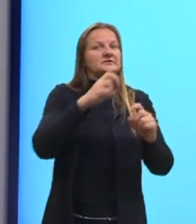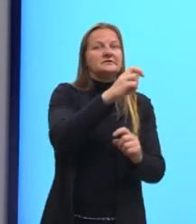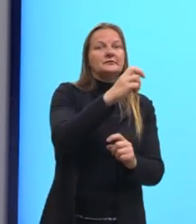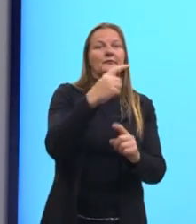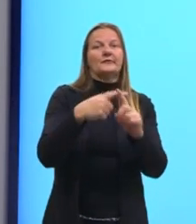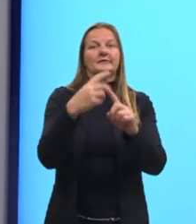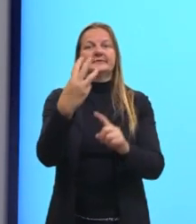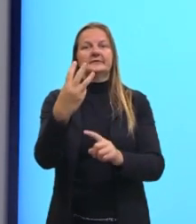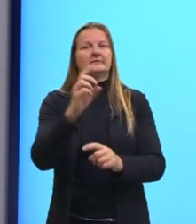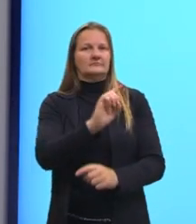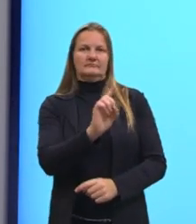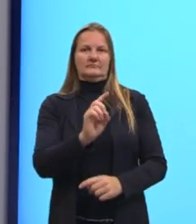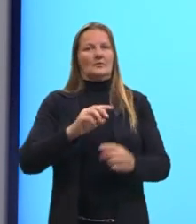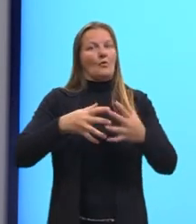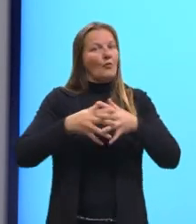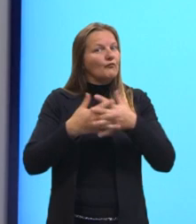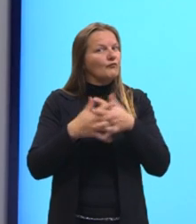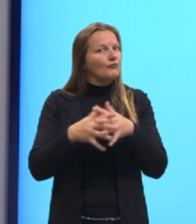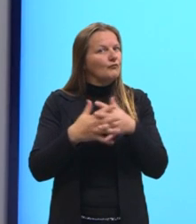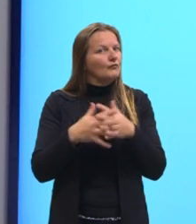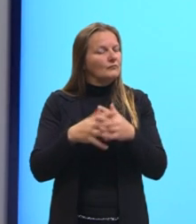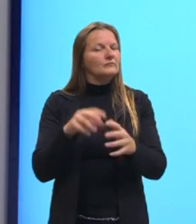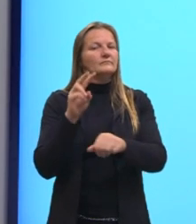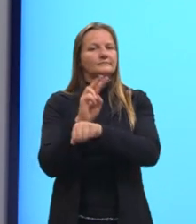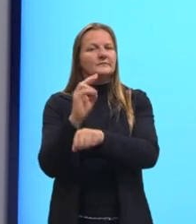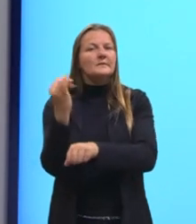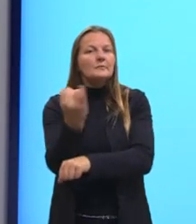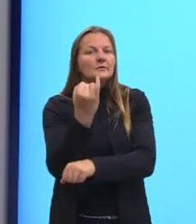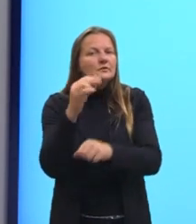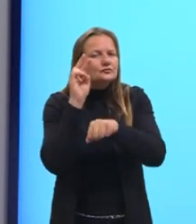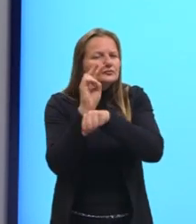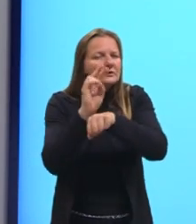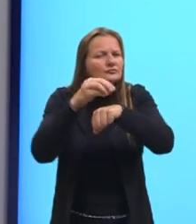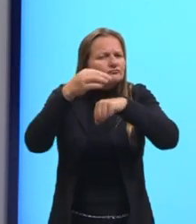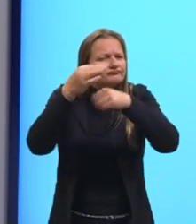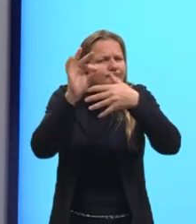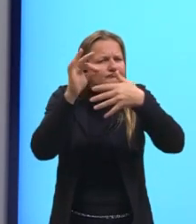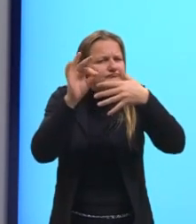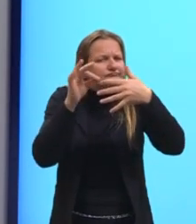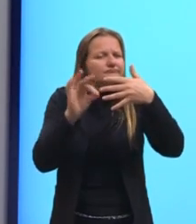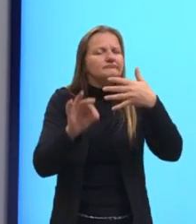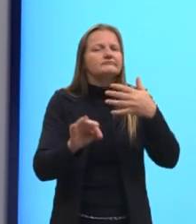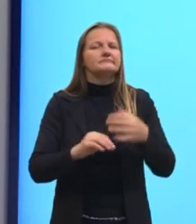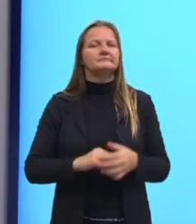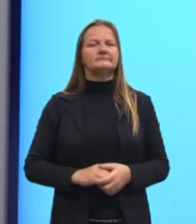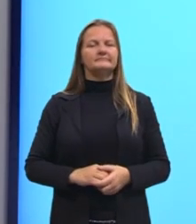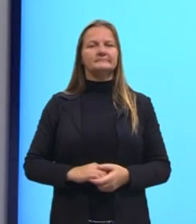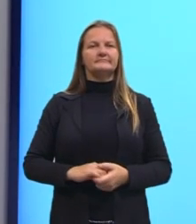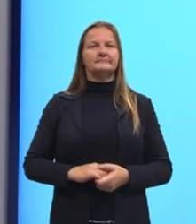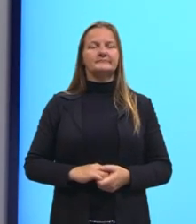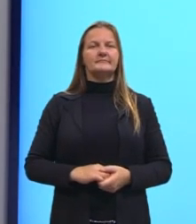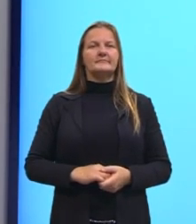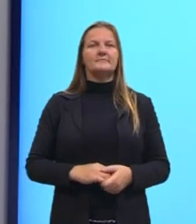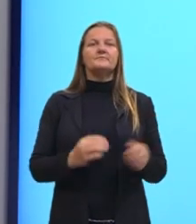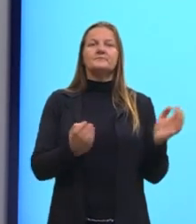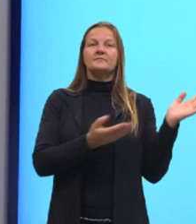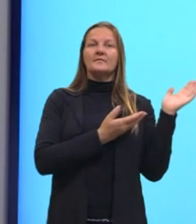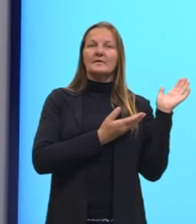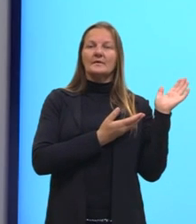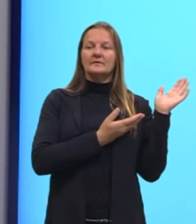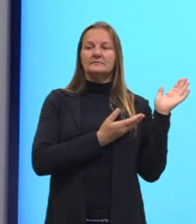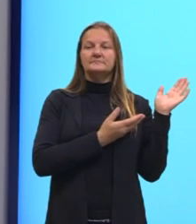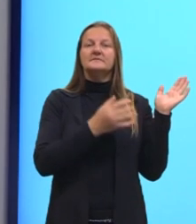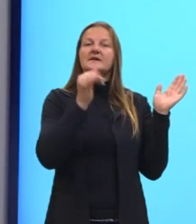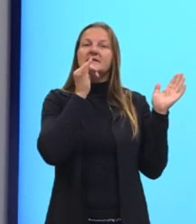resolver né 5 x 3 é importante a gente cuidar bastante esses detalhes e aqui eu trouxe